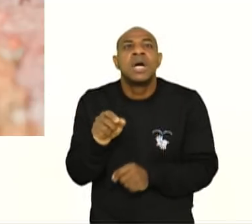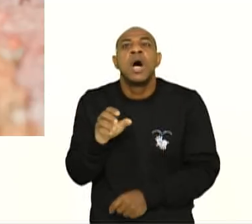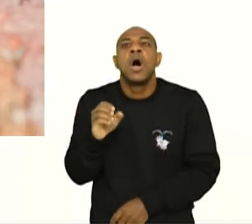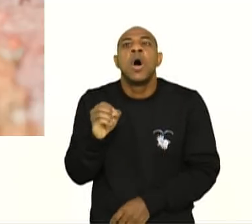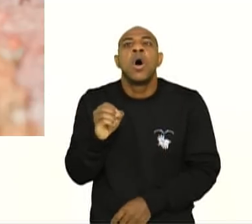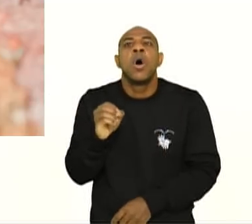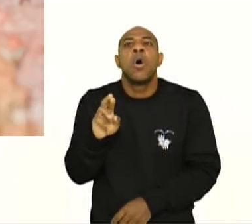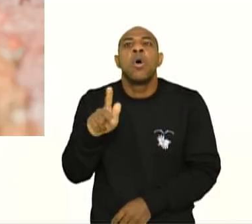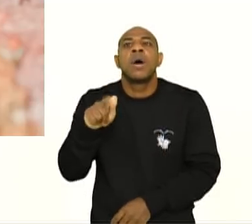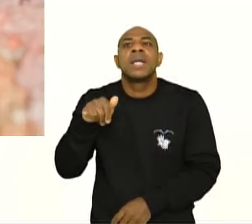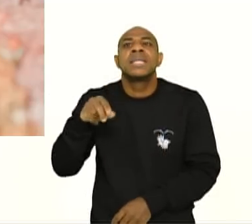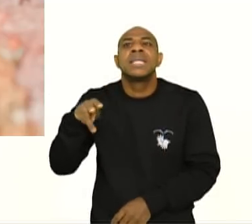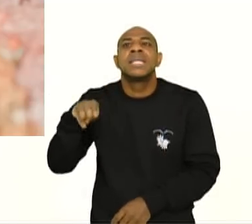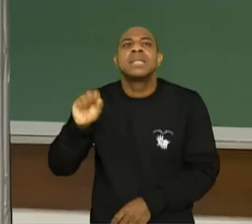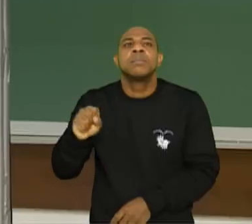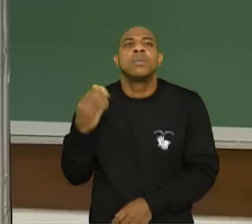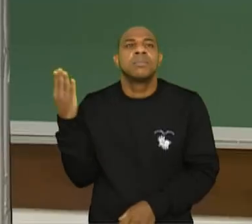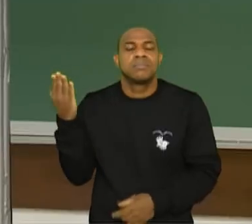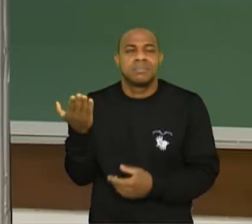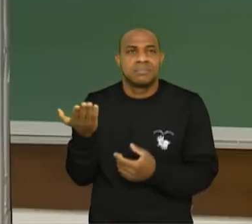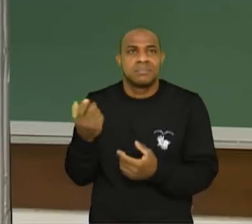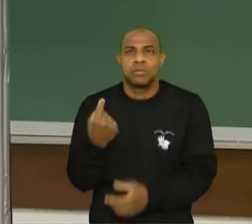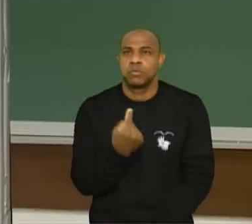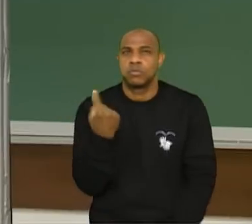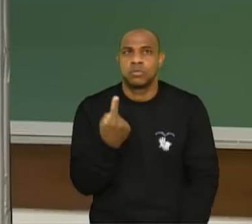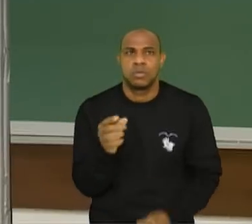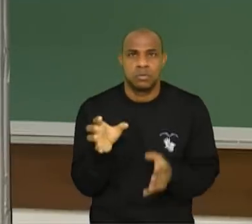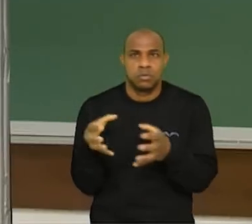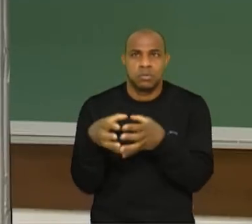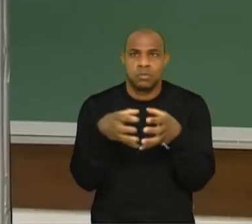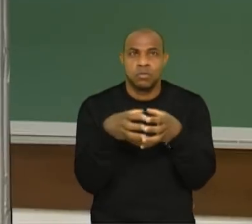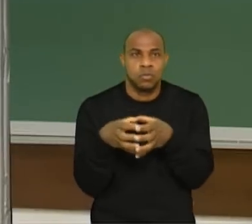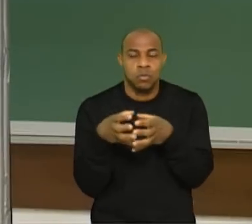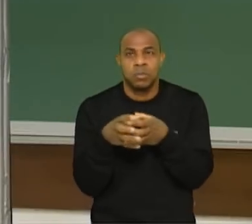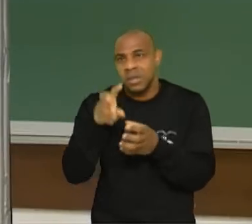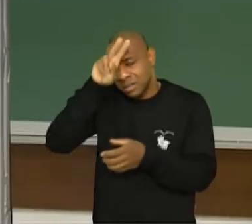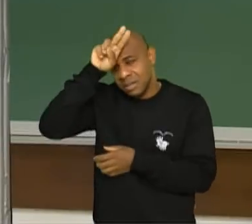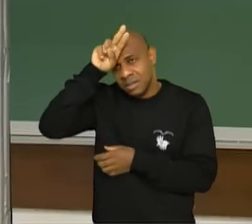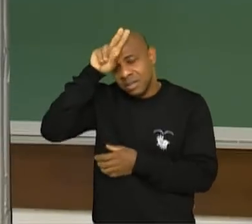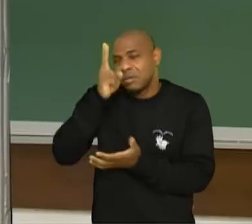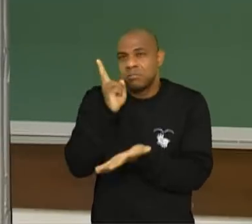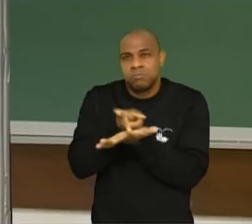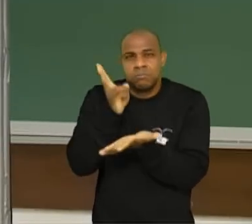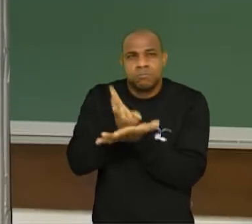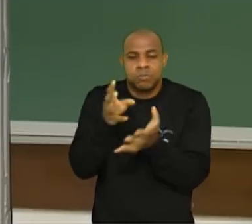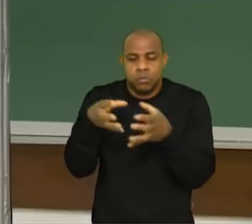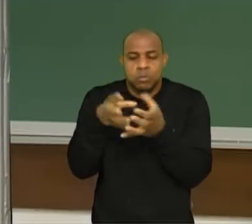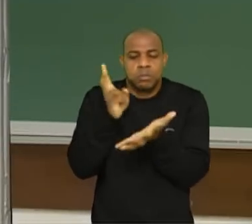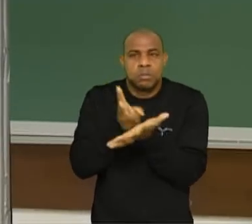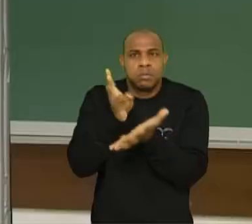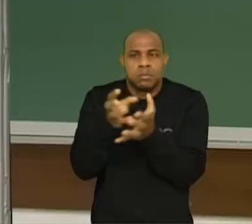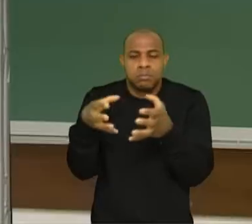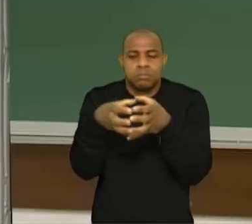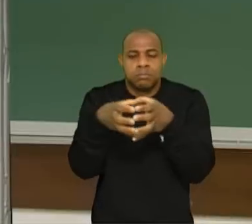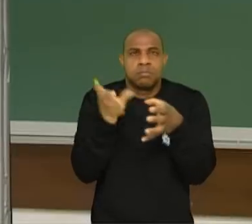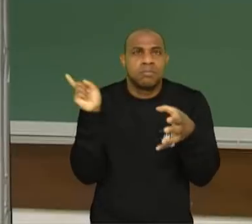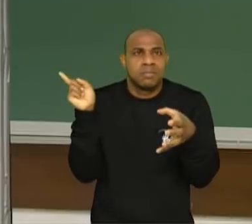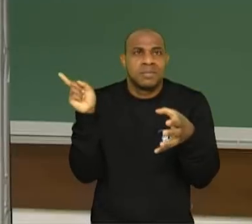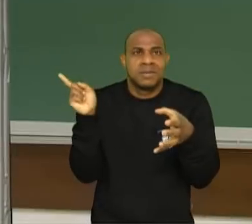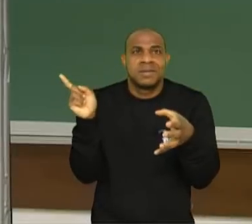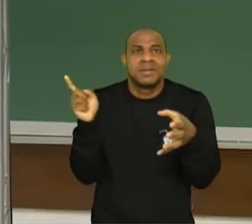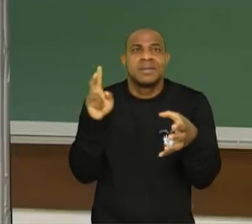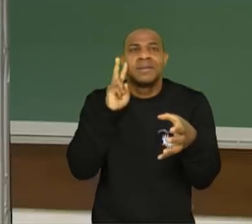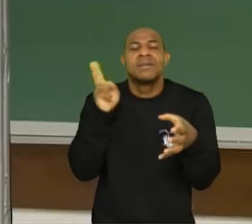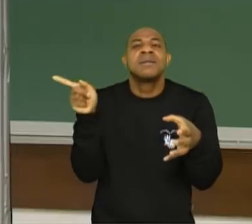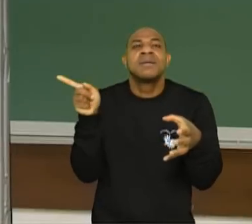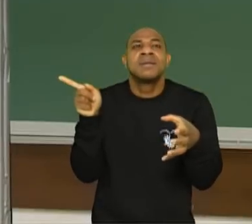tá? Porém, quando a gente fala num conjunto de formigas da mesma espécie, né? Especificamente ali, né? A gente